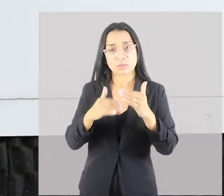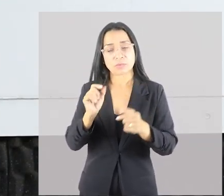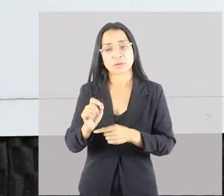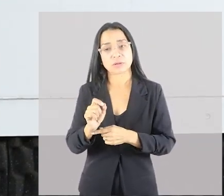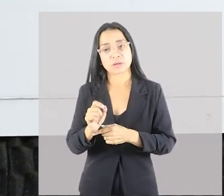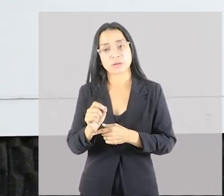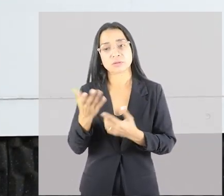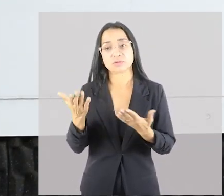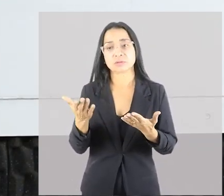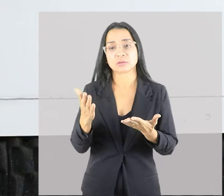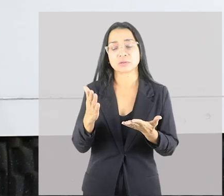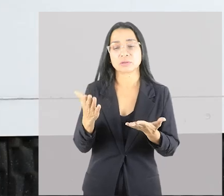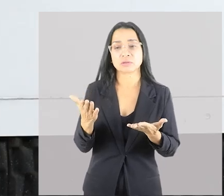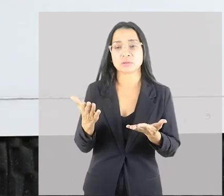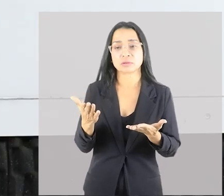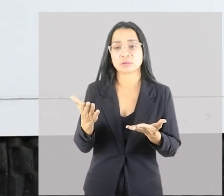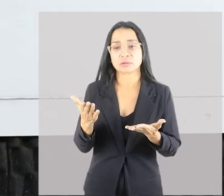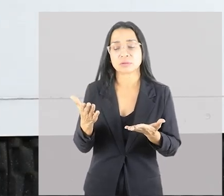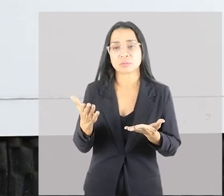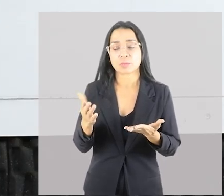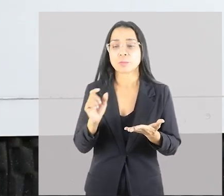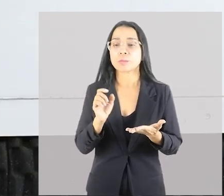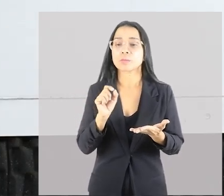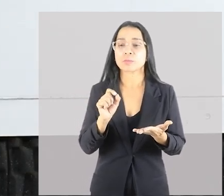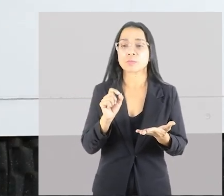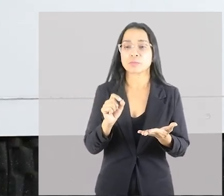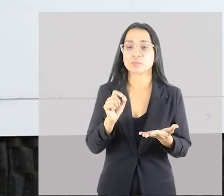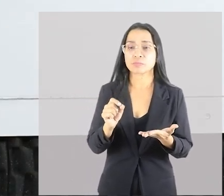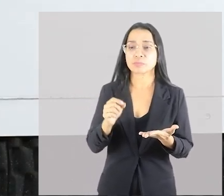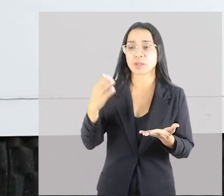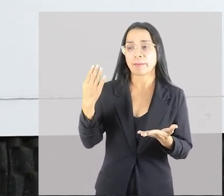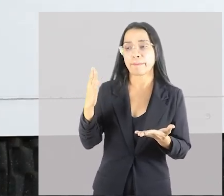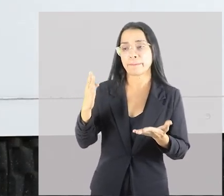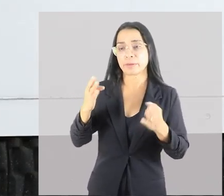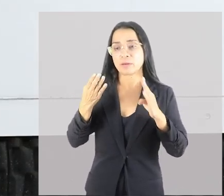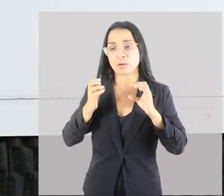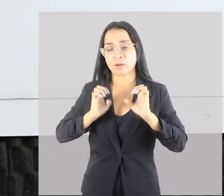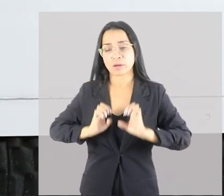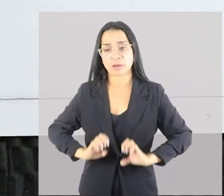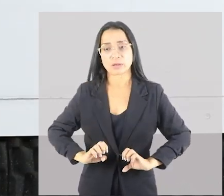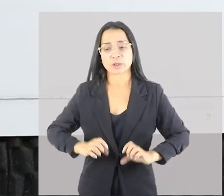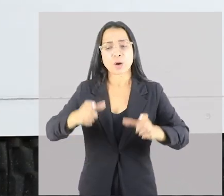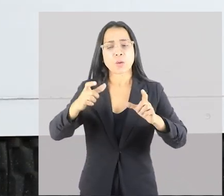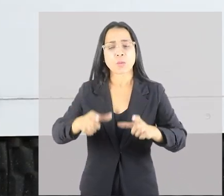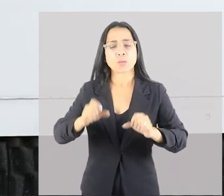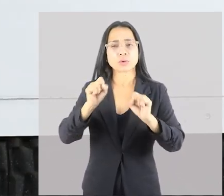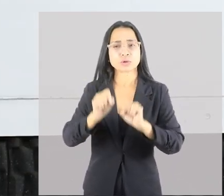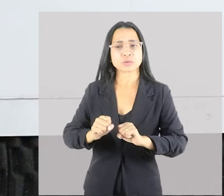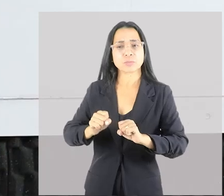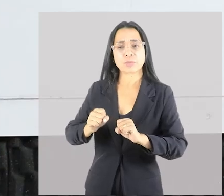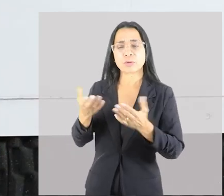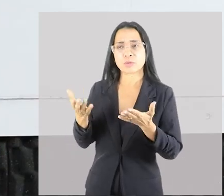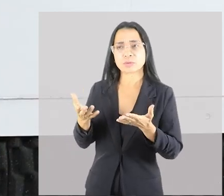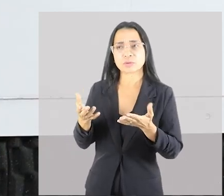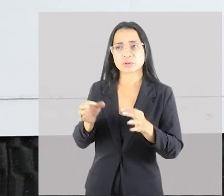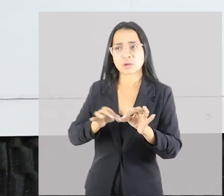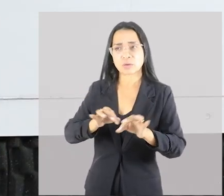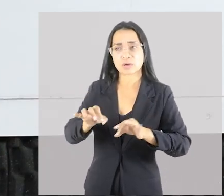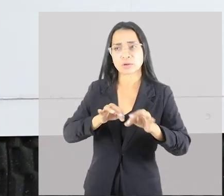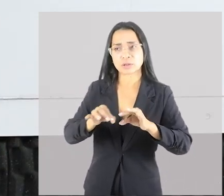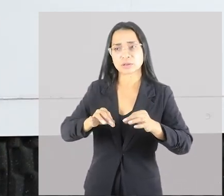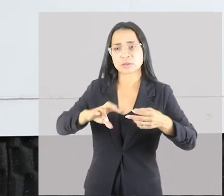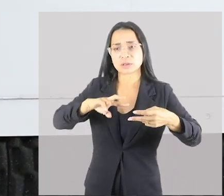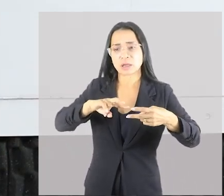que muitas das vezes perpassam aí a bioética. Então, até onde a gente pode editar o